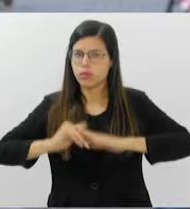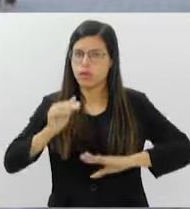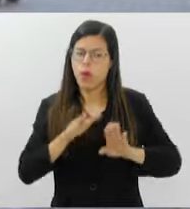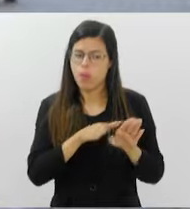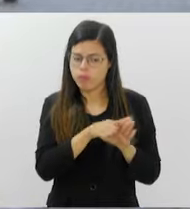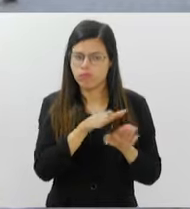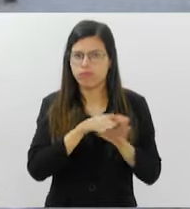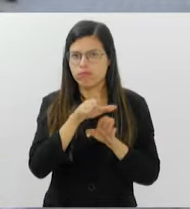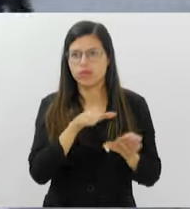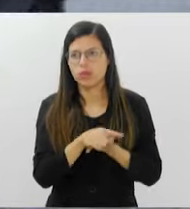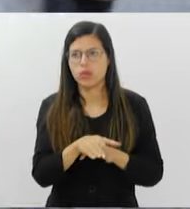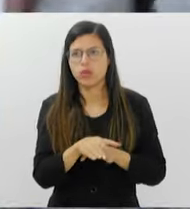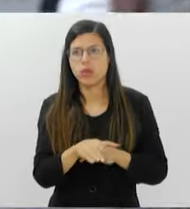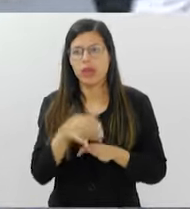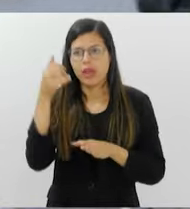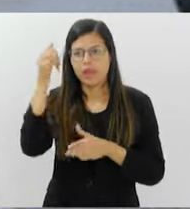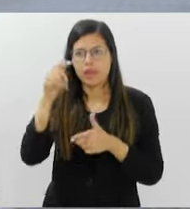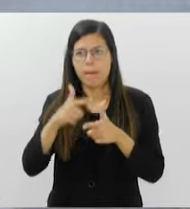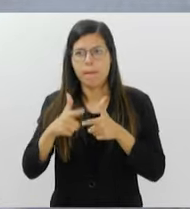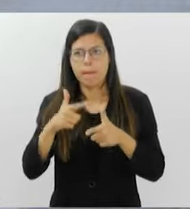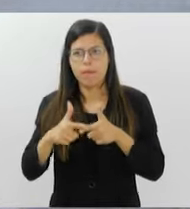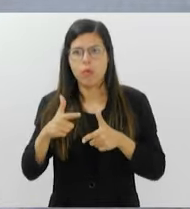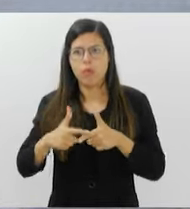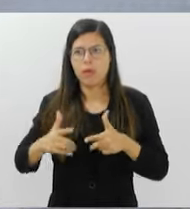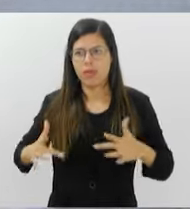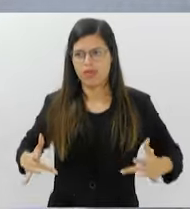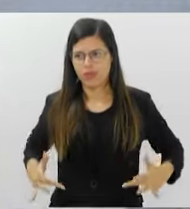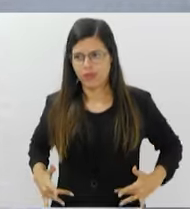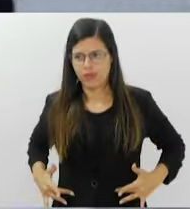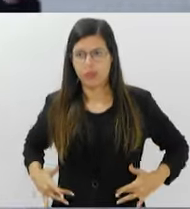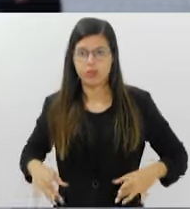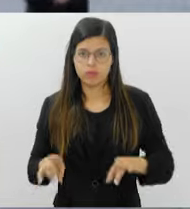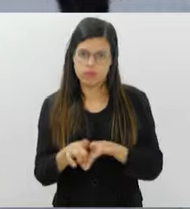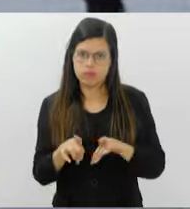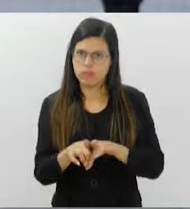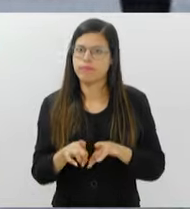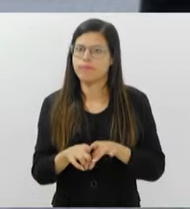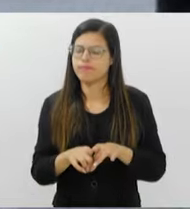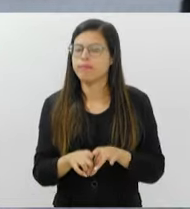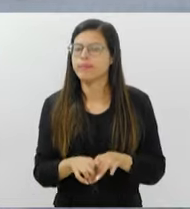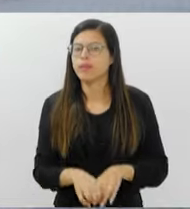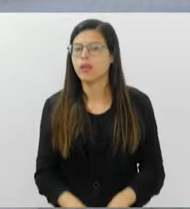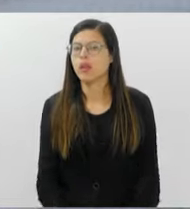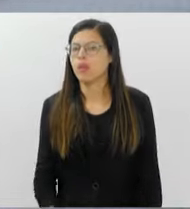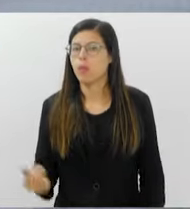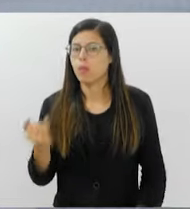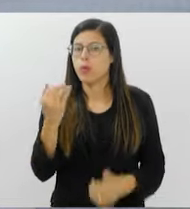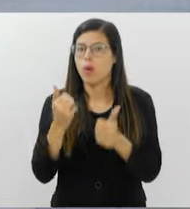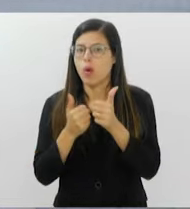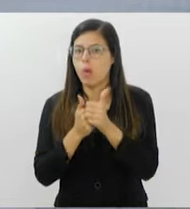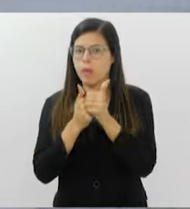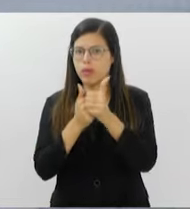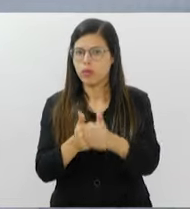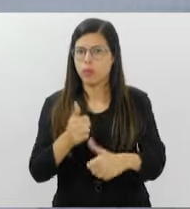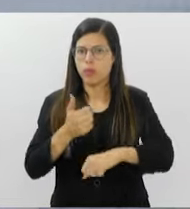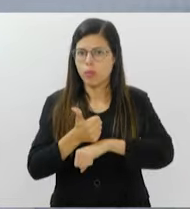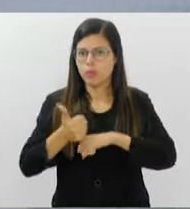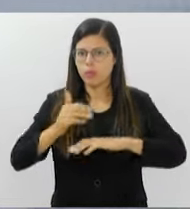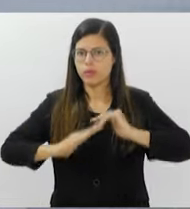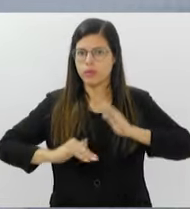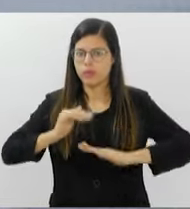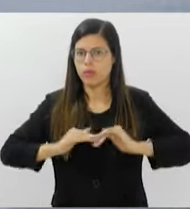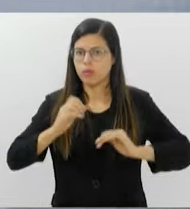tomar, para não ter alguns problemas renais e hepáticos principalmente. Doutor, a importância também de ter um acompanhamento de um profissional em caso de alguma